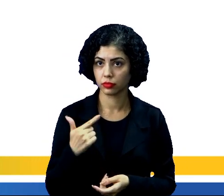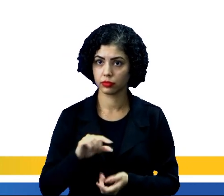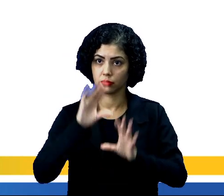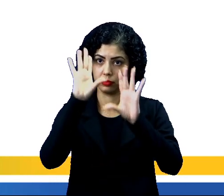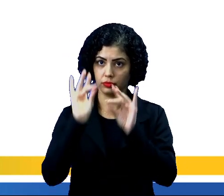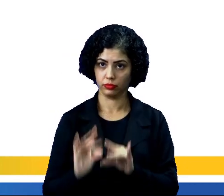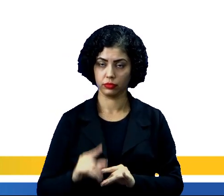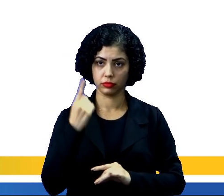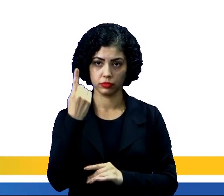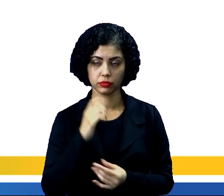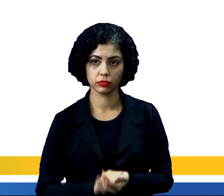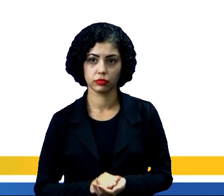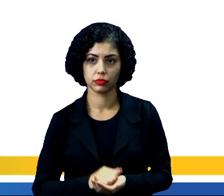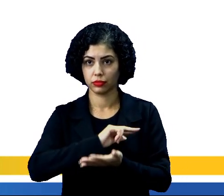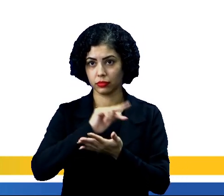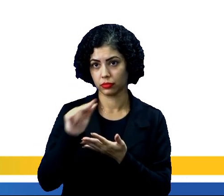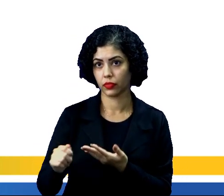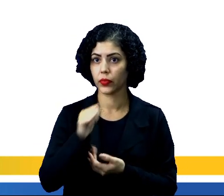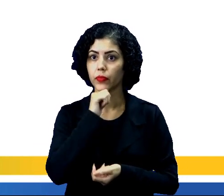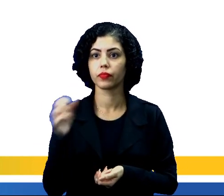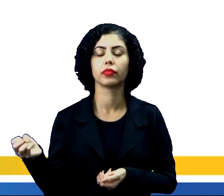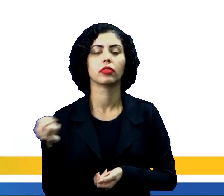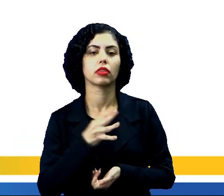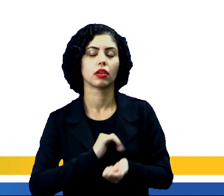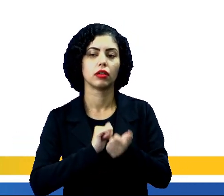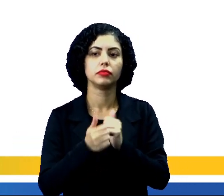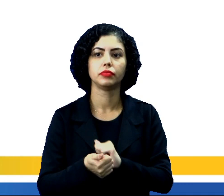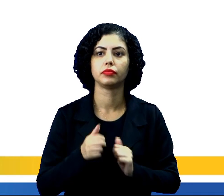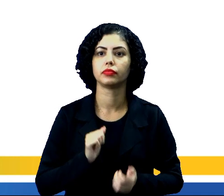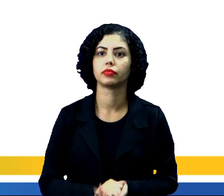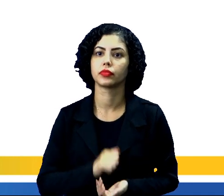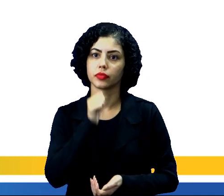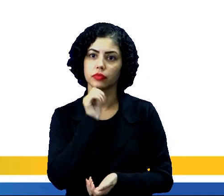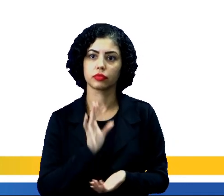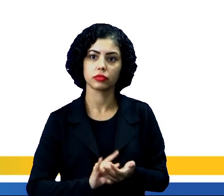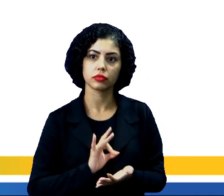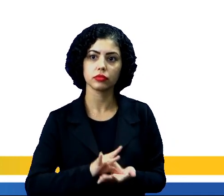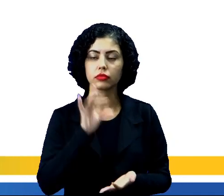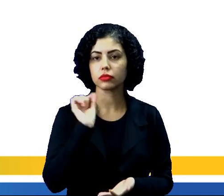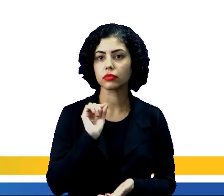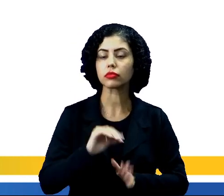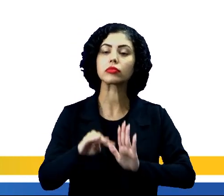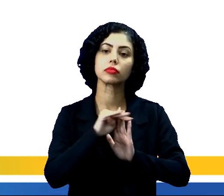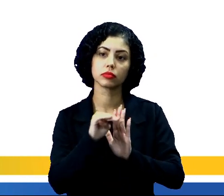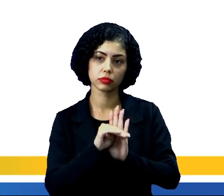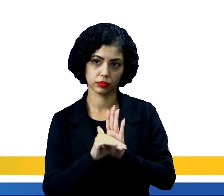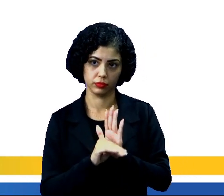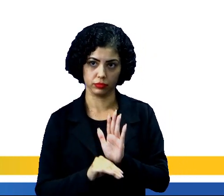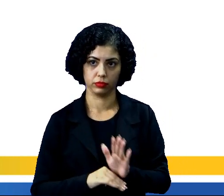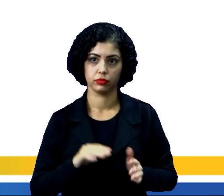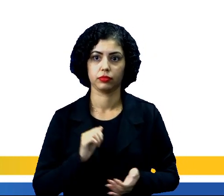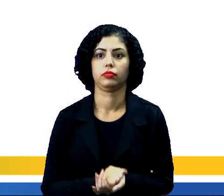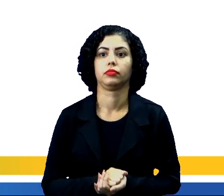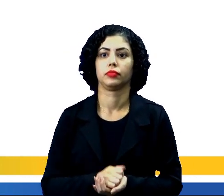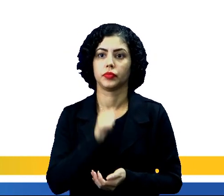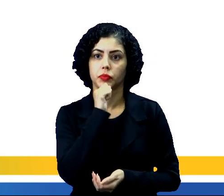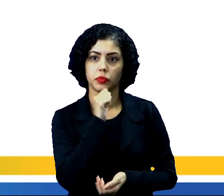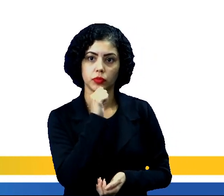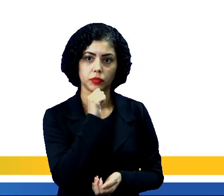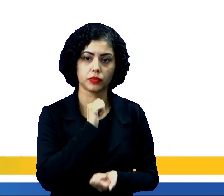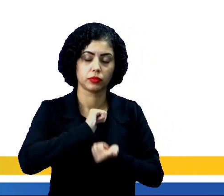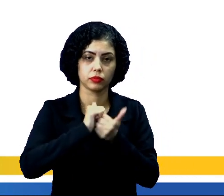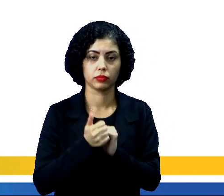para cada um deles há uma variação do qual nascem novos esportes. O fato é que cada uma das modalidades se enquadra na categoria